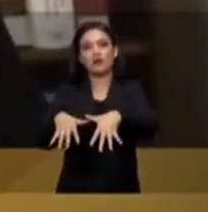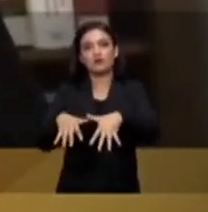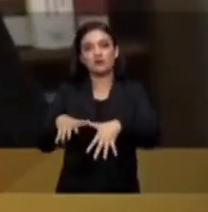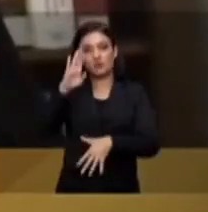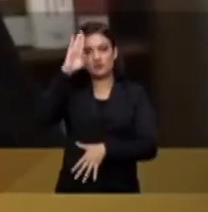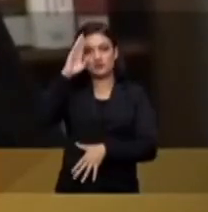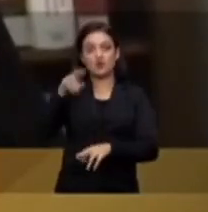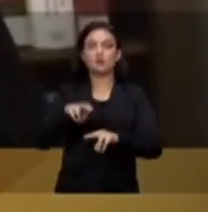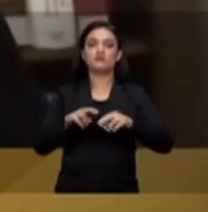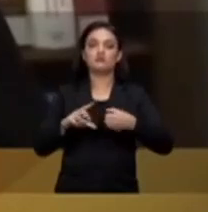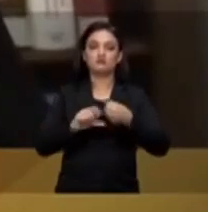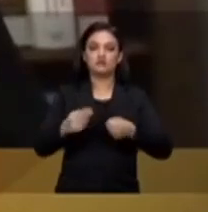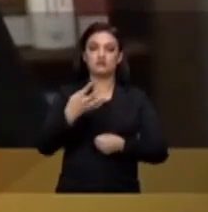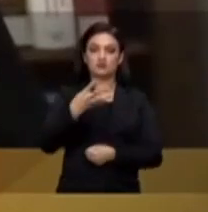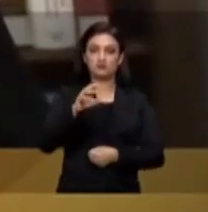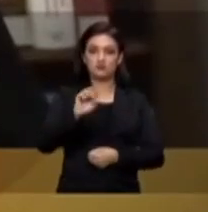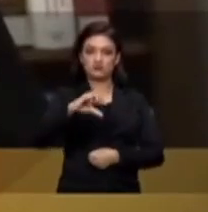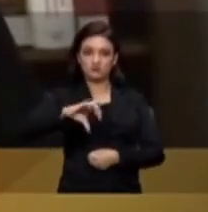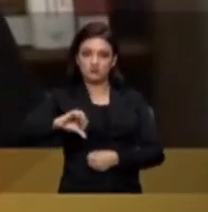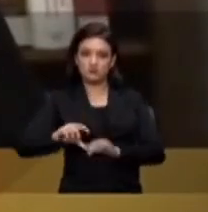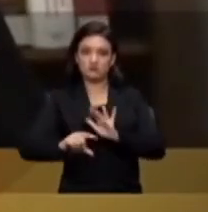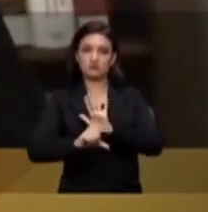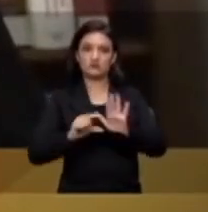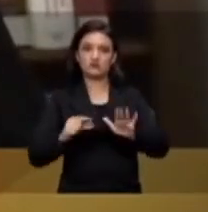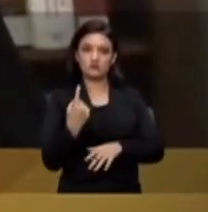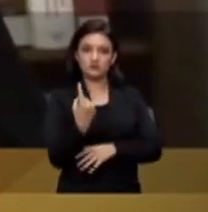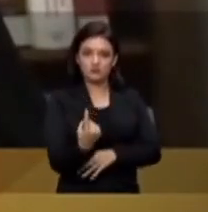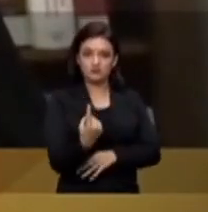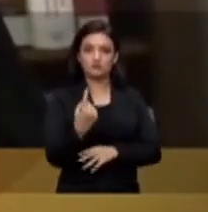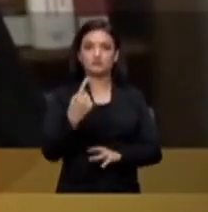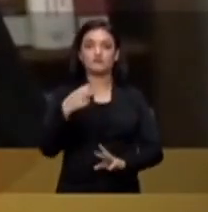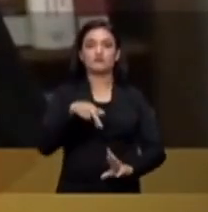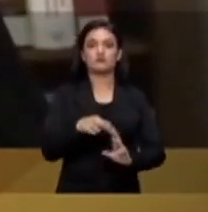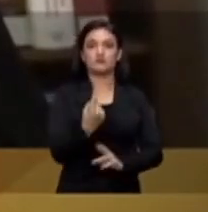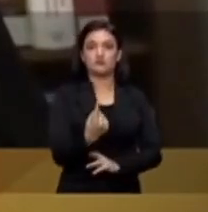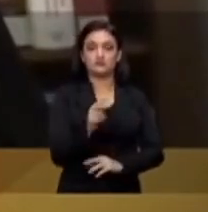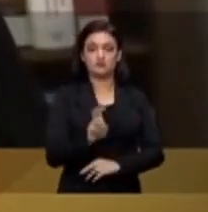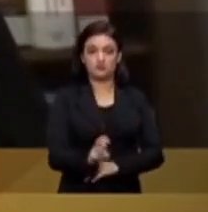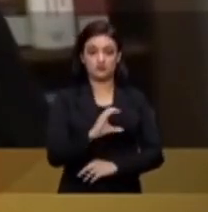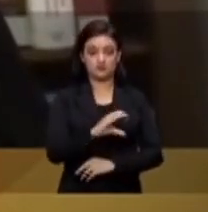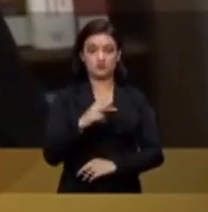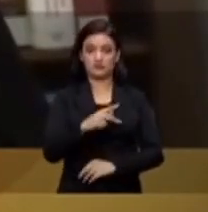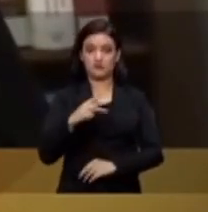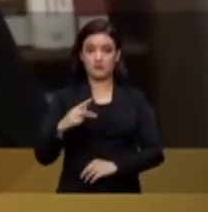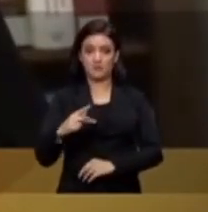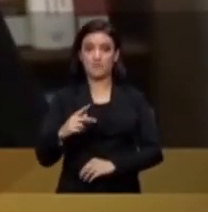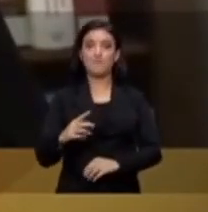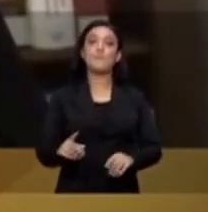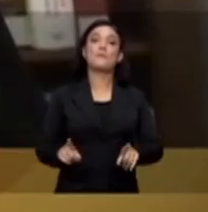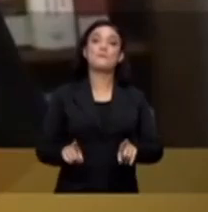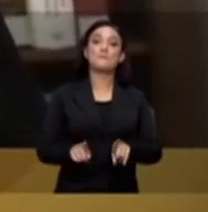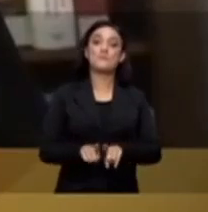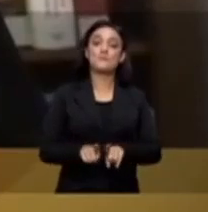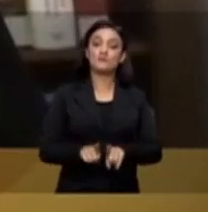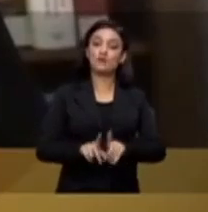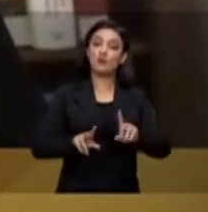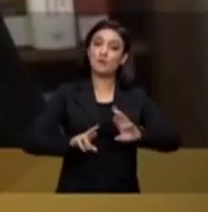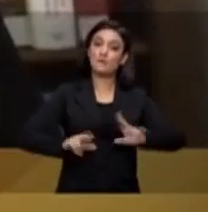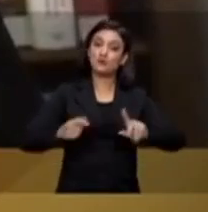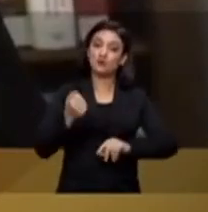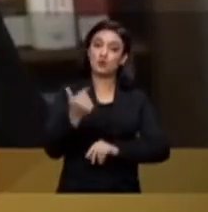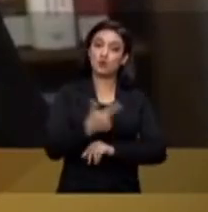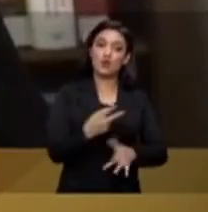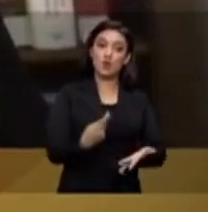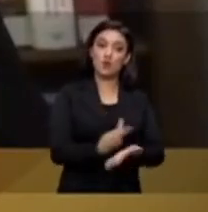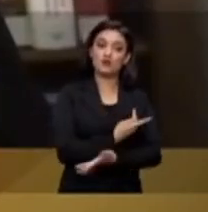artigo 489, parágrafo 1º, 1 e 5 do Código de Processo Penal, e, diferentemente do que ocorre com o